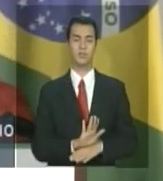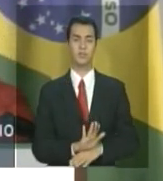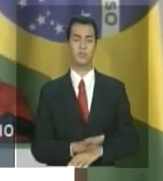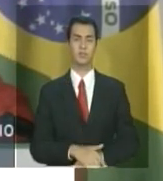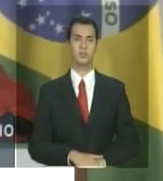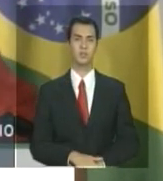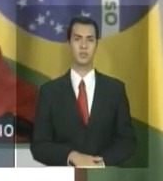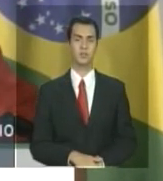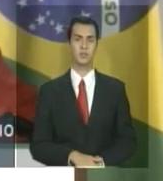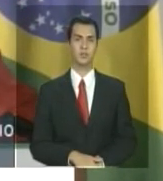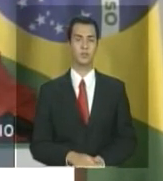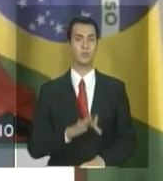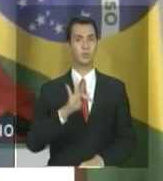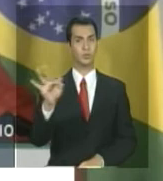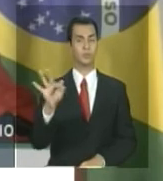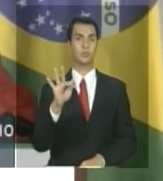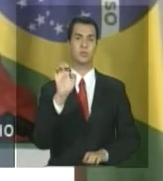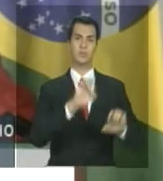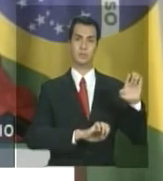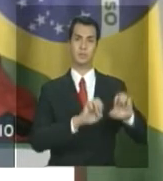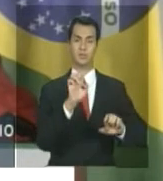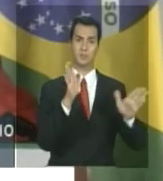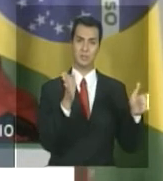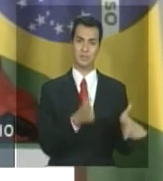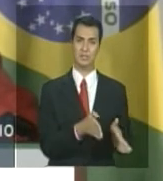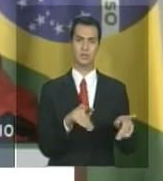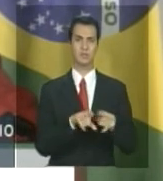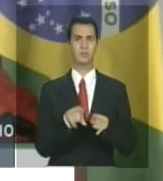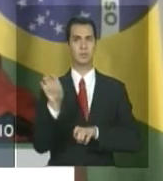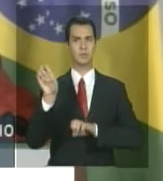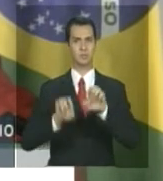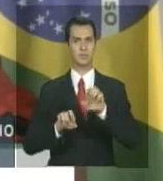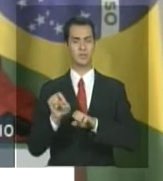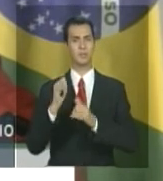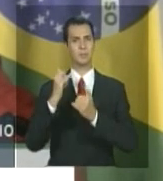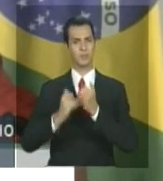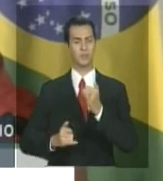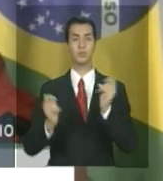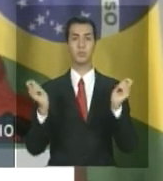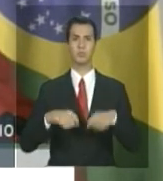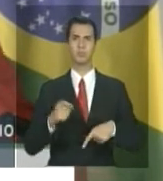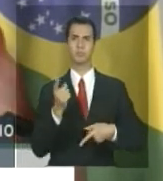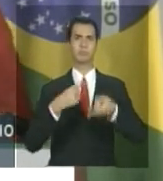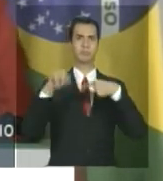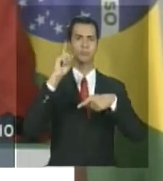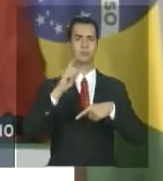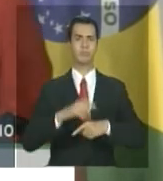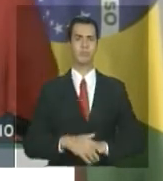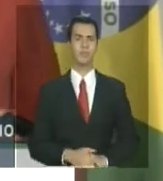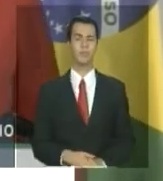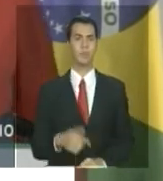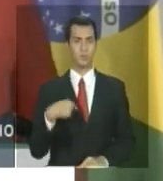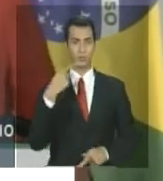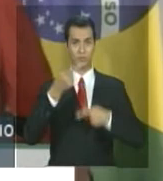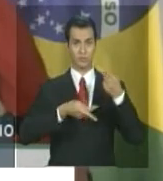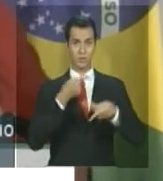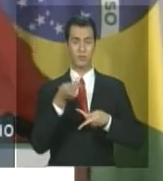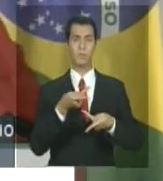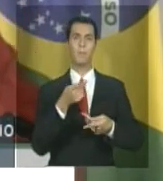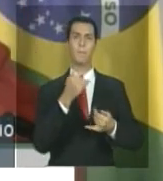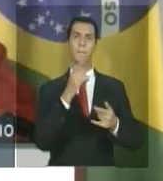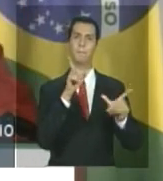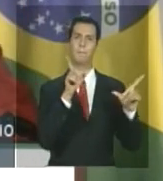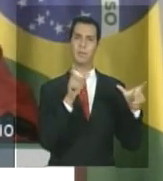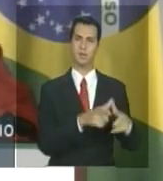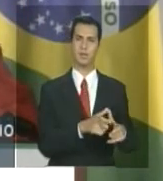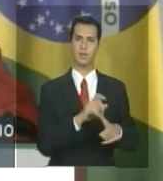as pequenas e médias empresas no Brasil possam dar um salto tecnológico. E eu disse pequenas e médias porque,